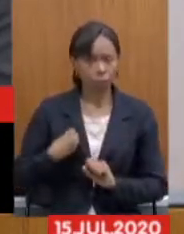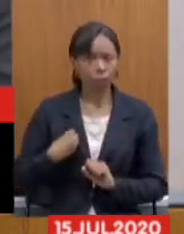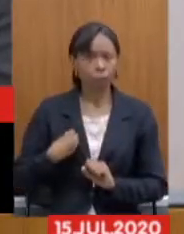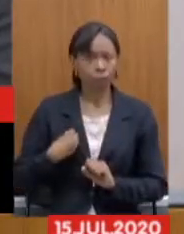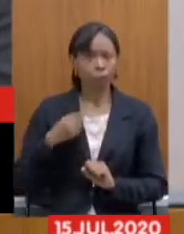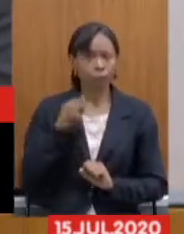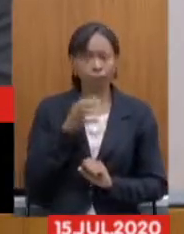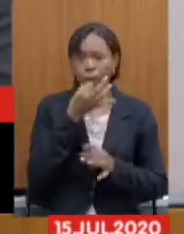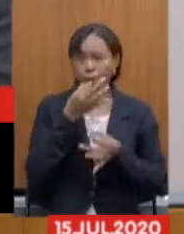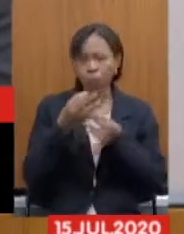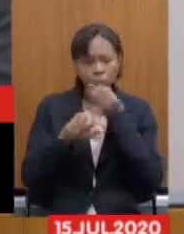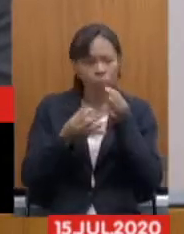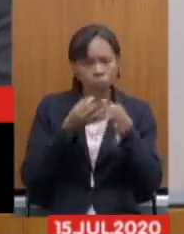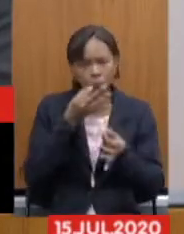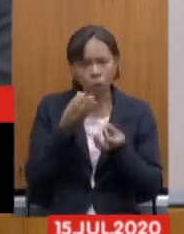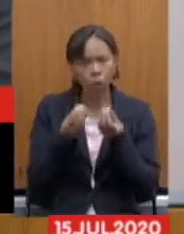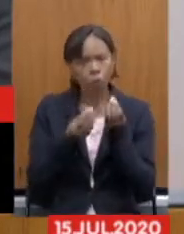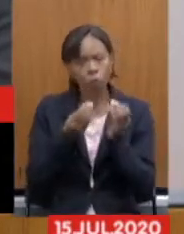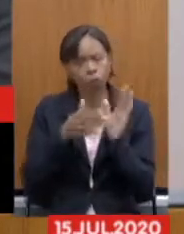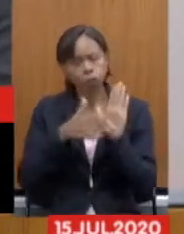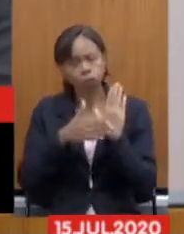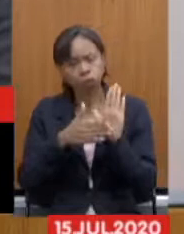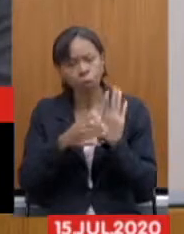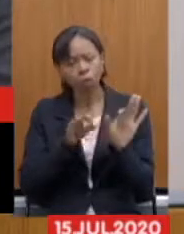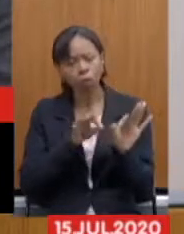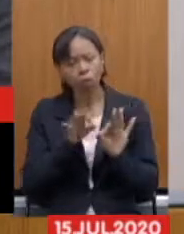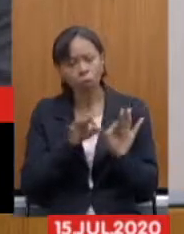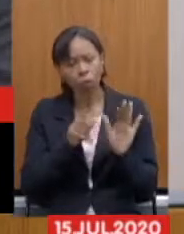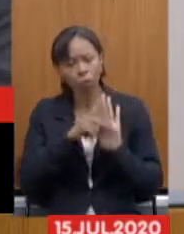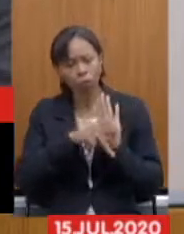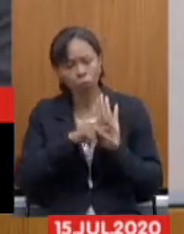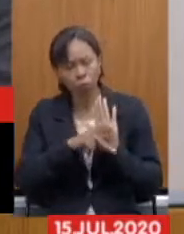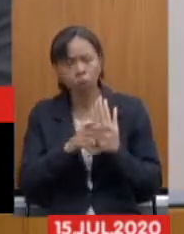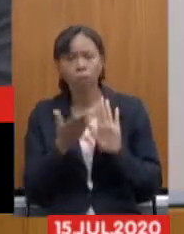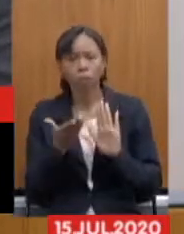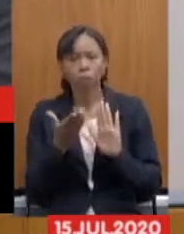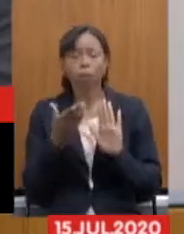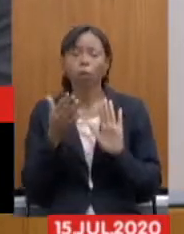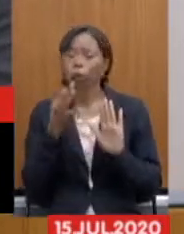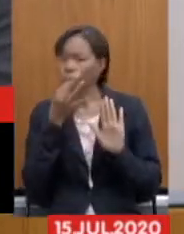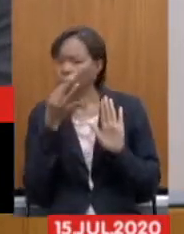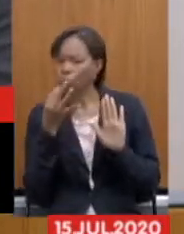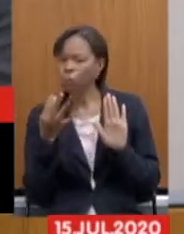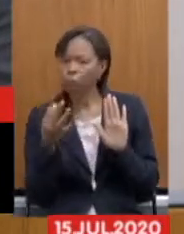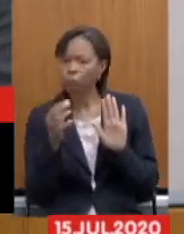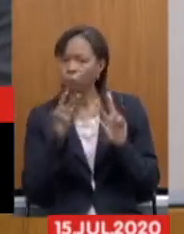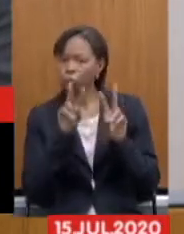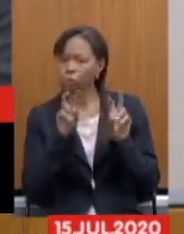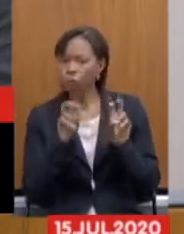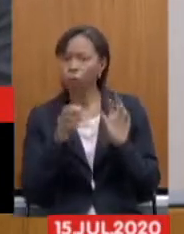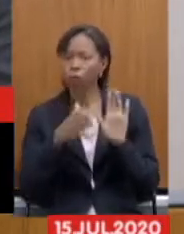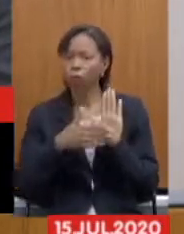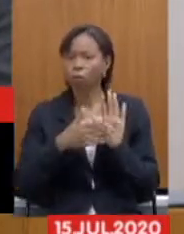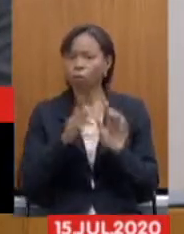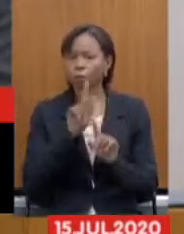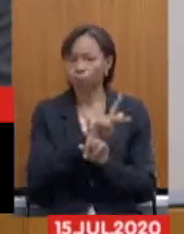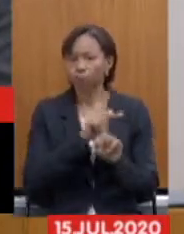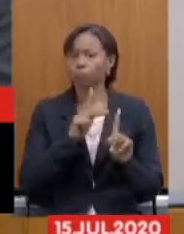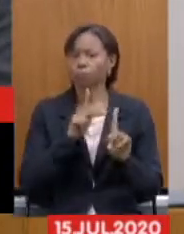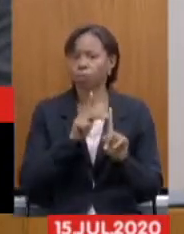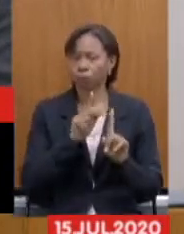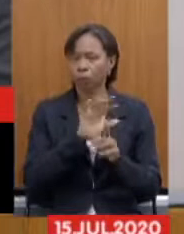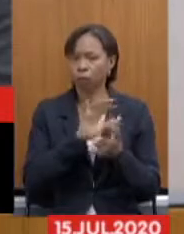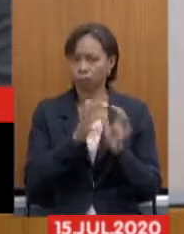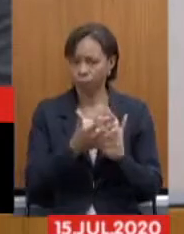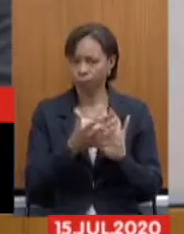de sua opinião sobre os projetos em tramitação, opinando diretamente nas proposições que trazem propostas da reforma da Previdência, a saber,